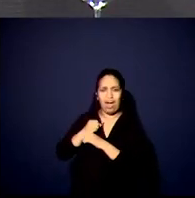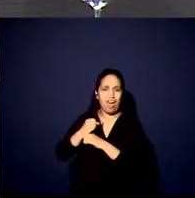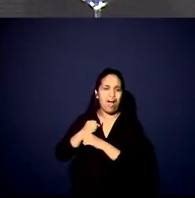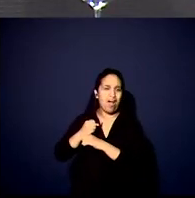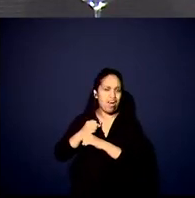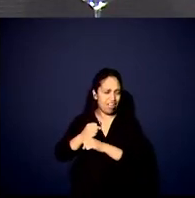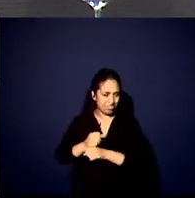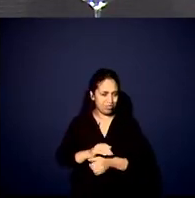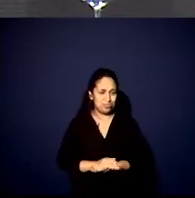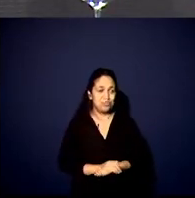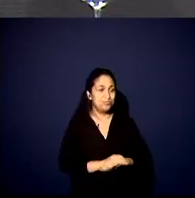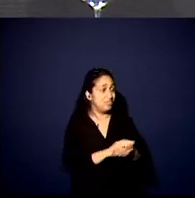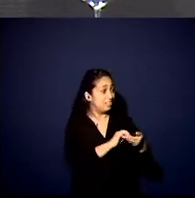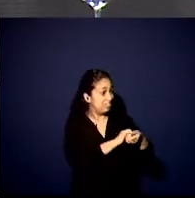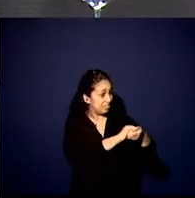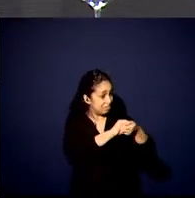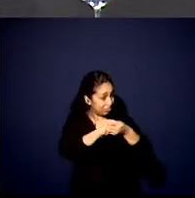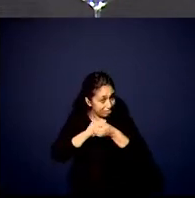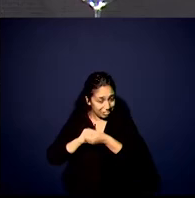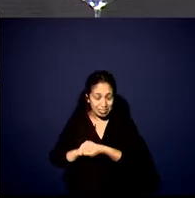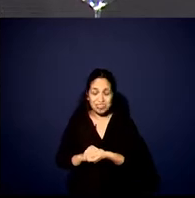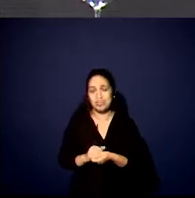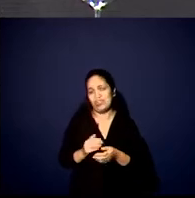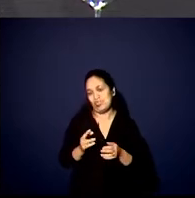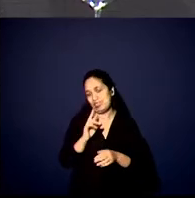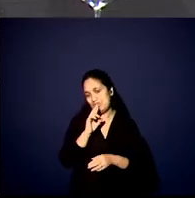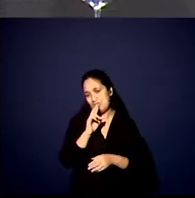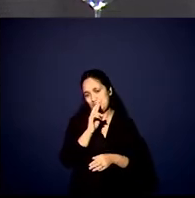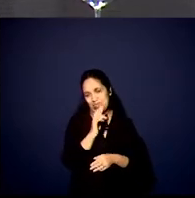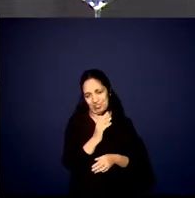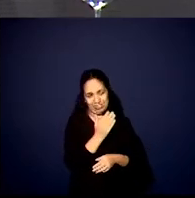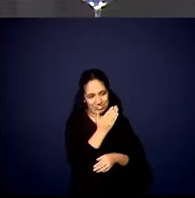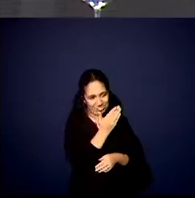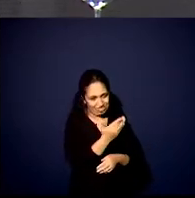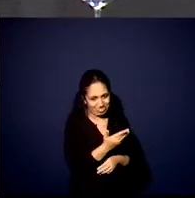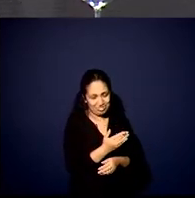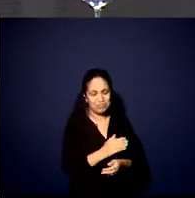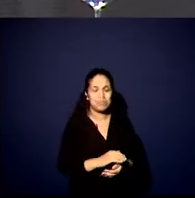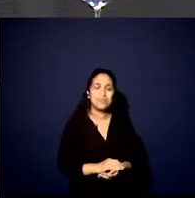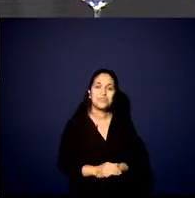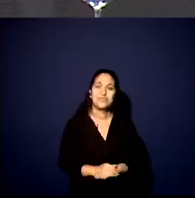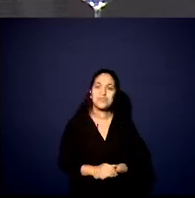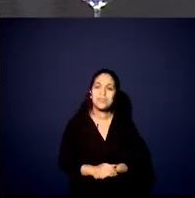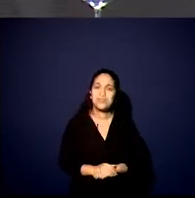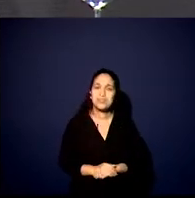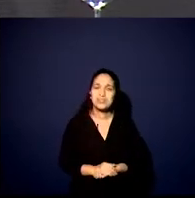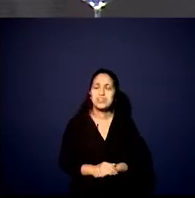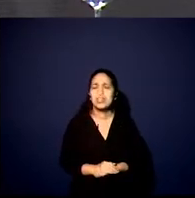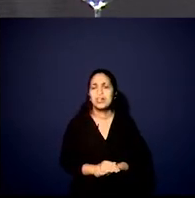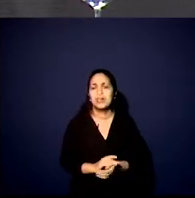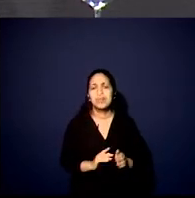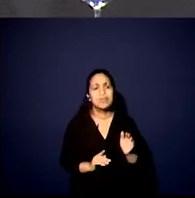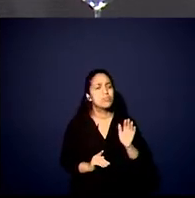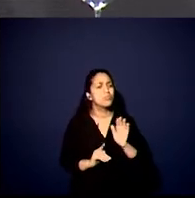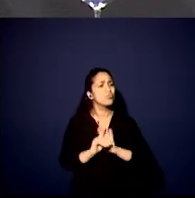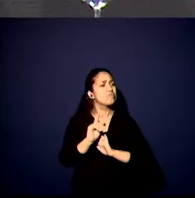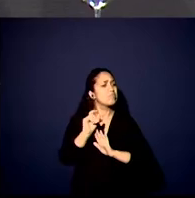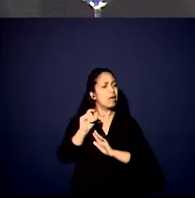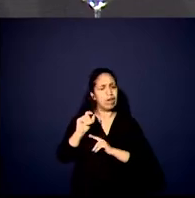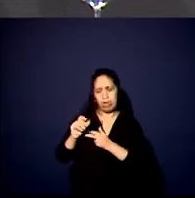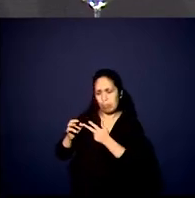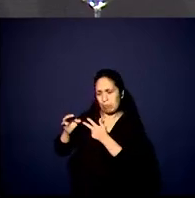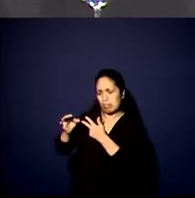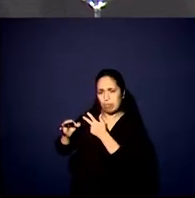ao saudá-los respondendo a questão do ministro Jobim a pergunta é o judiciário